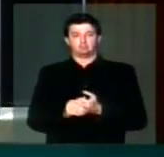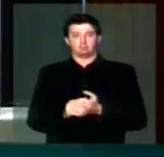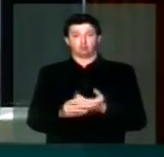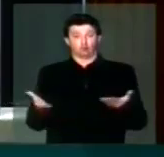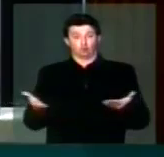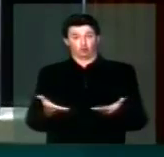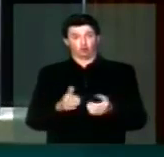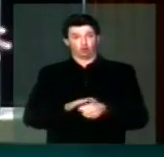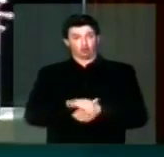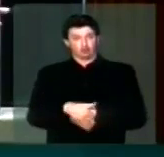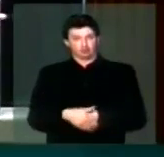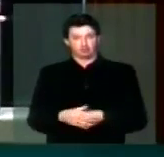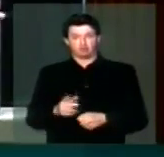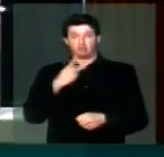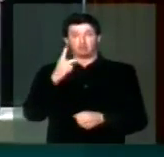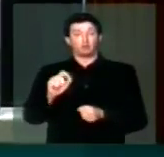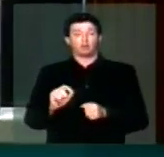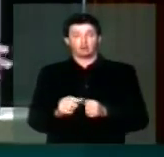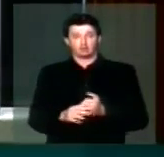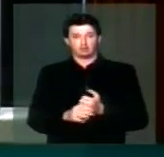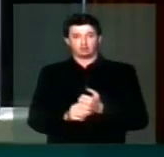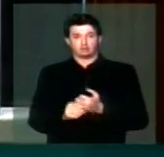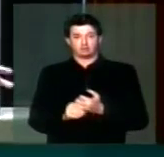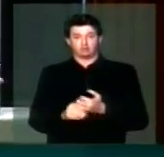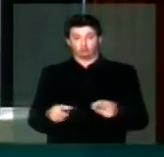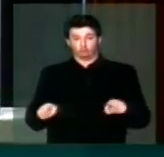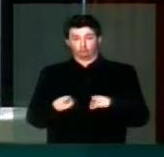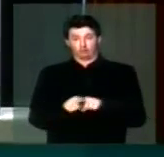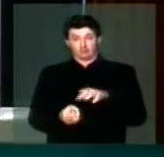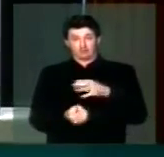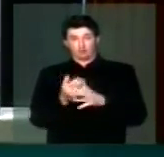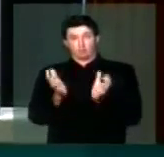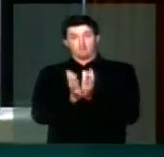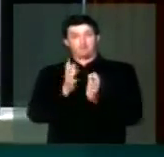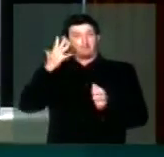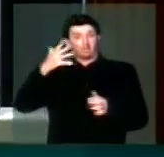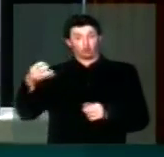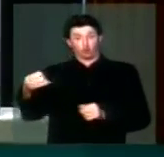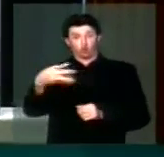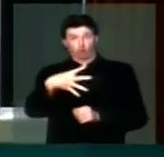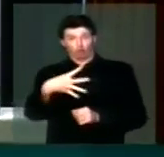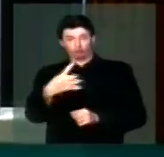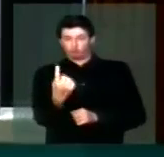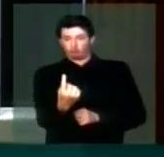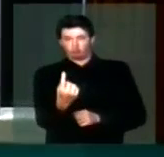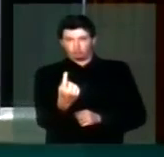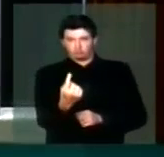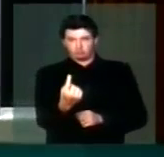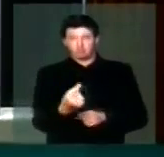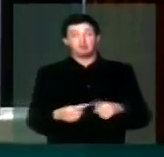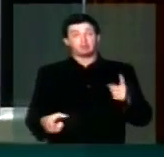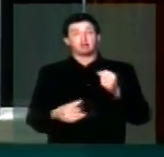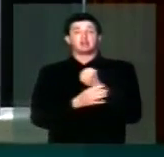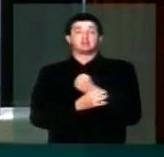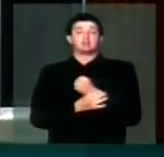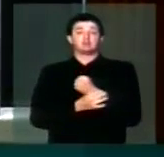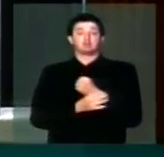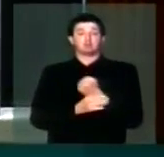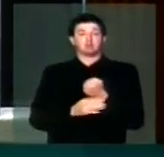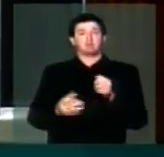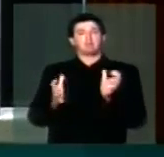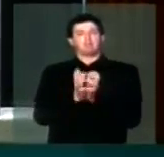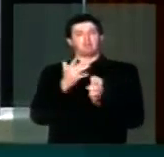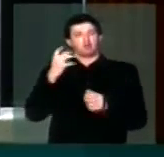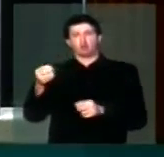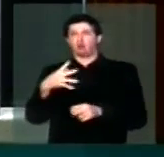nesta noite, dizendo que a fusão cria um novo partido e também estamos assegurando que